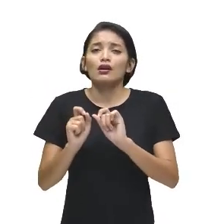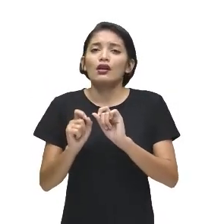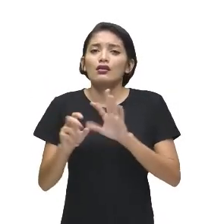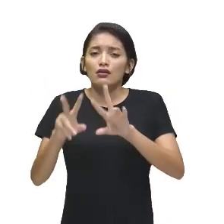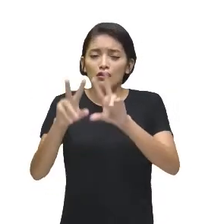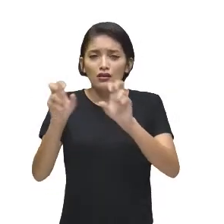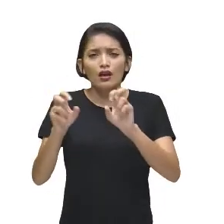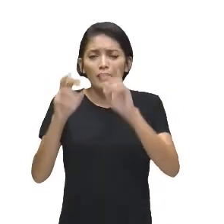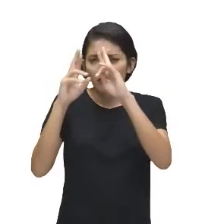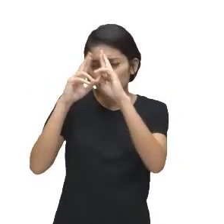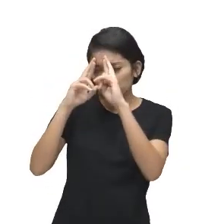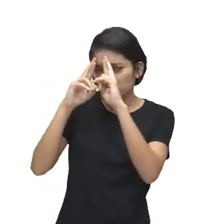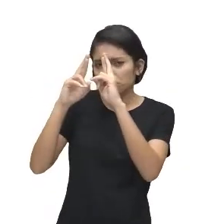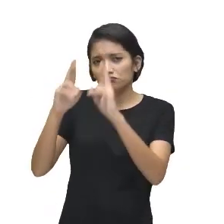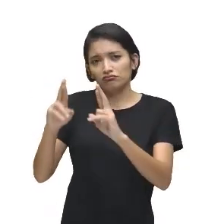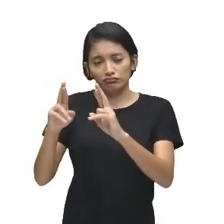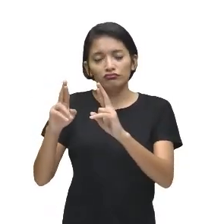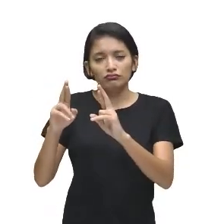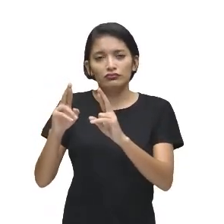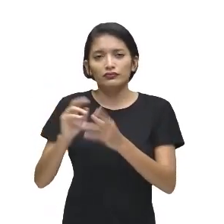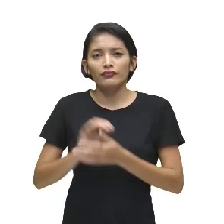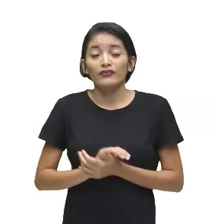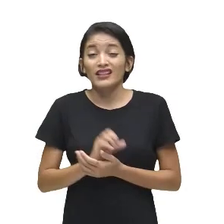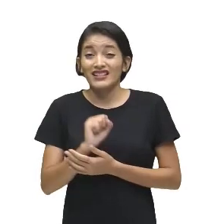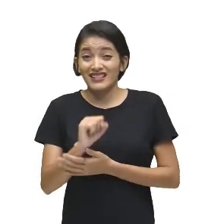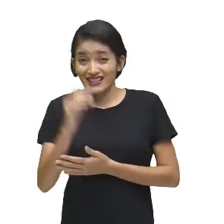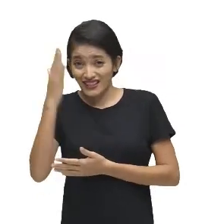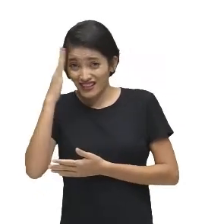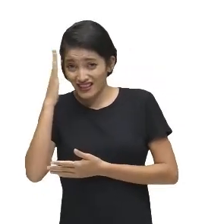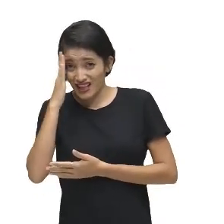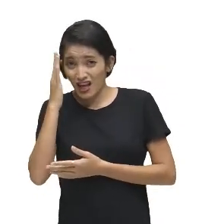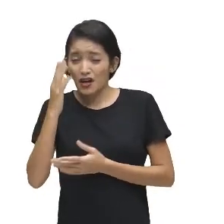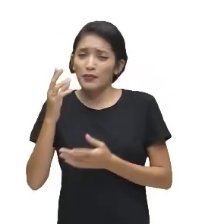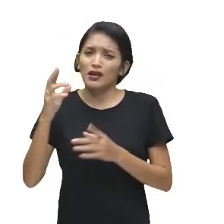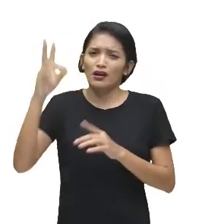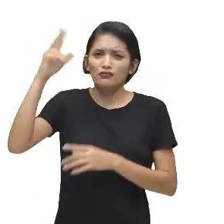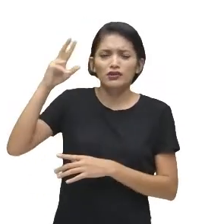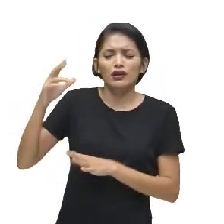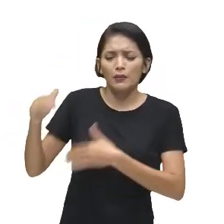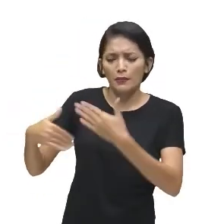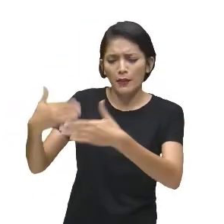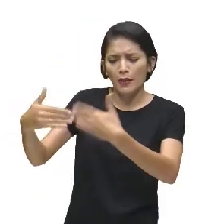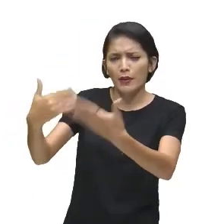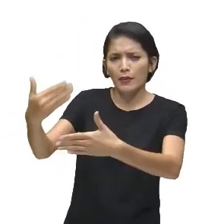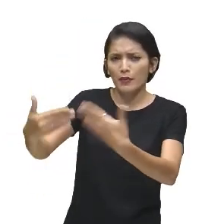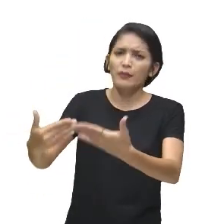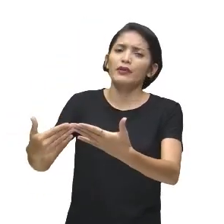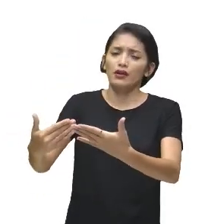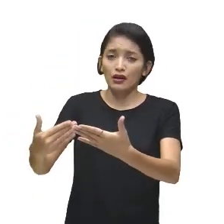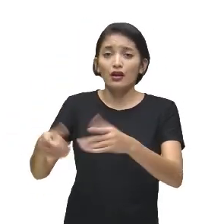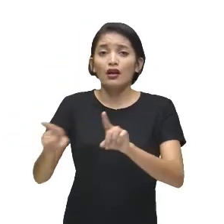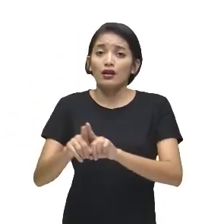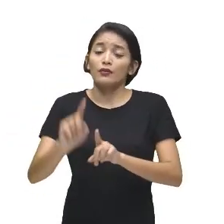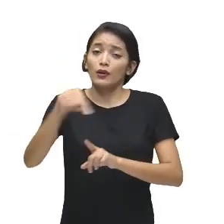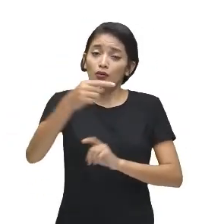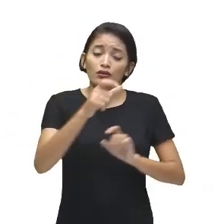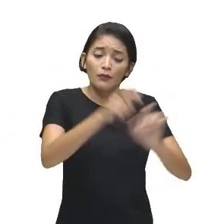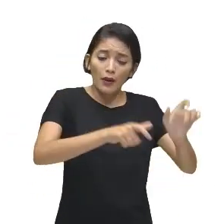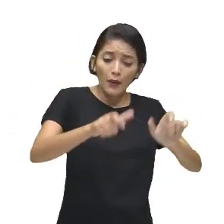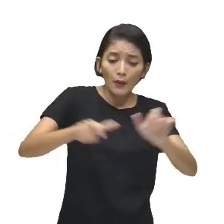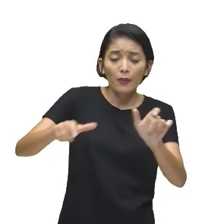questão de respeito, que quando você sabe da história da sua religião, e também sabe da história da religião de outras pessoas,